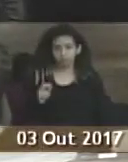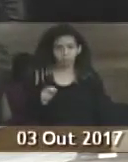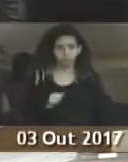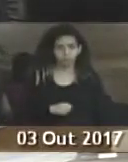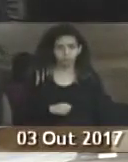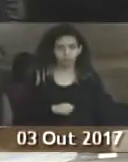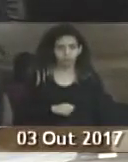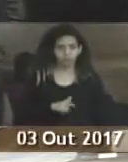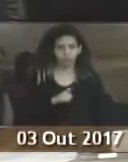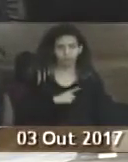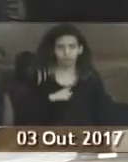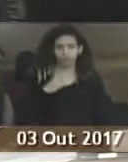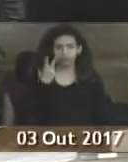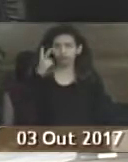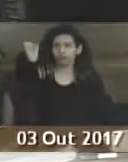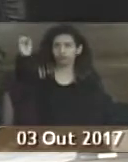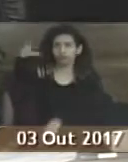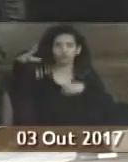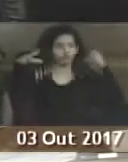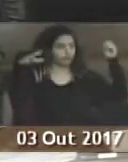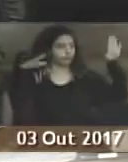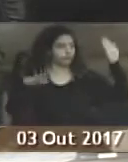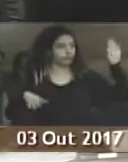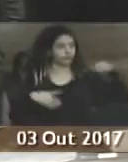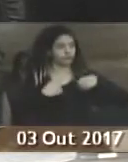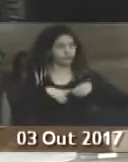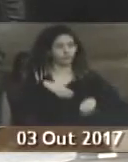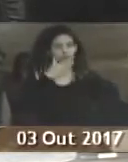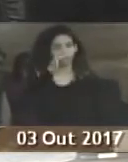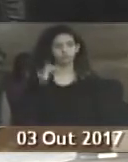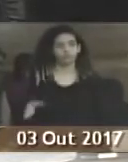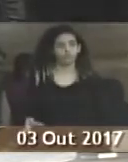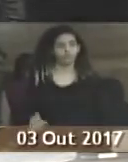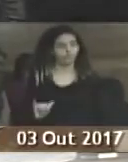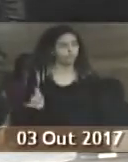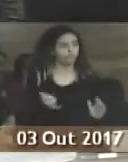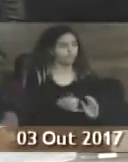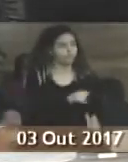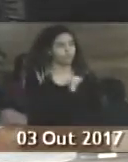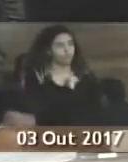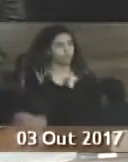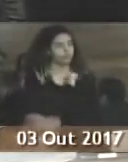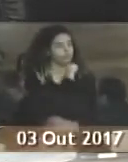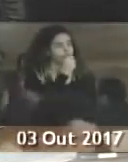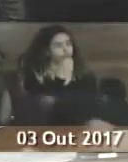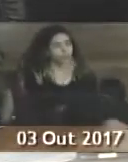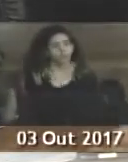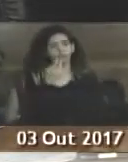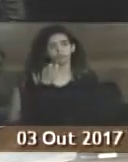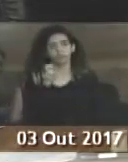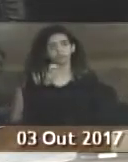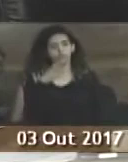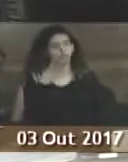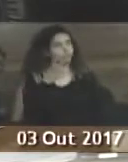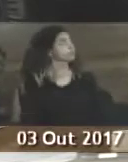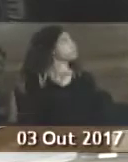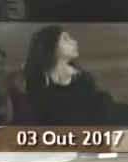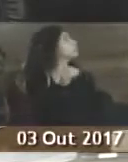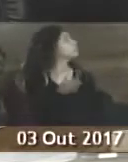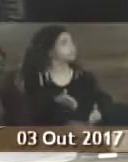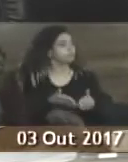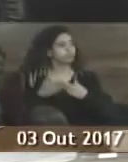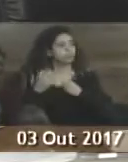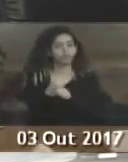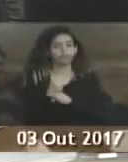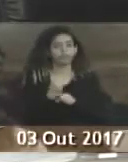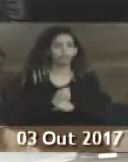a colocação de duas luminárias na Travessa dos Coqueiros, no bairro Frade. Indicação número 4549/17, indicando ao prefeito a construção de uma escada